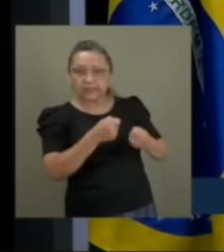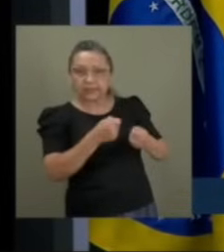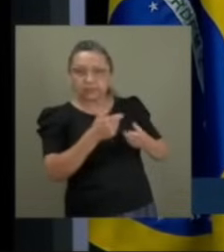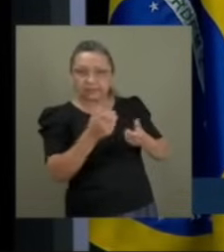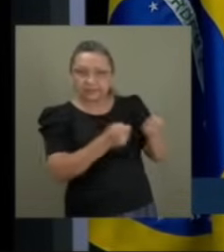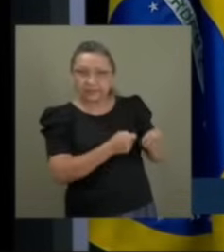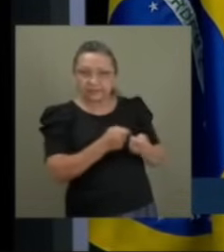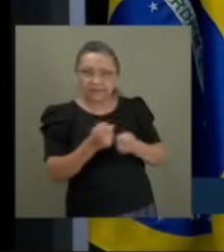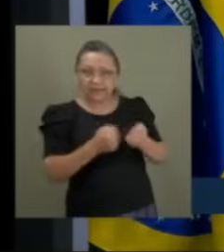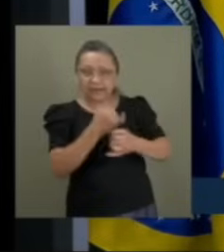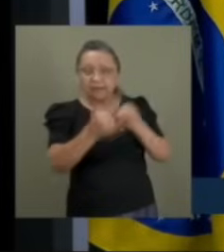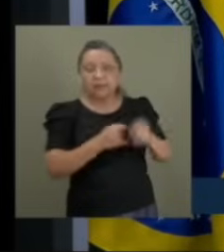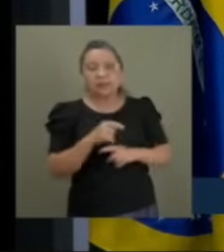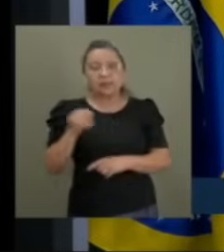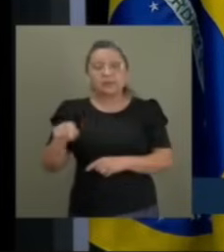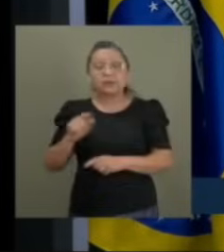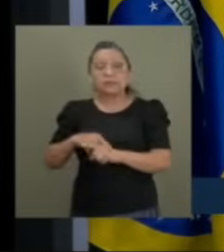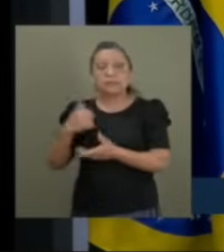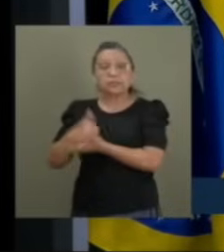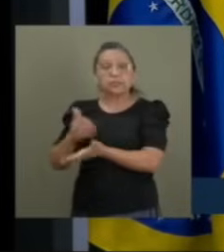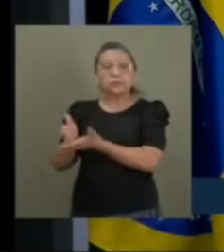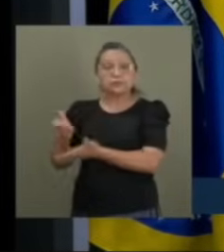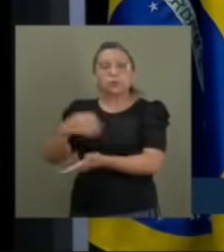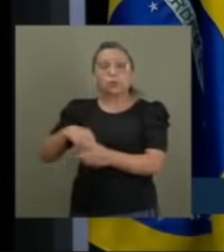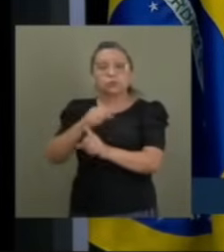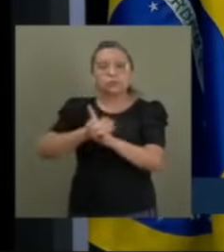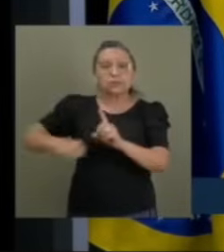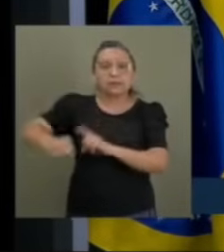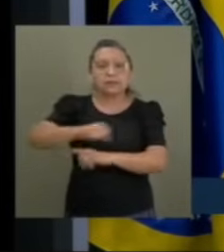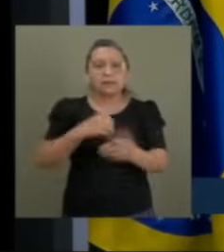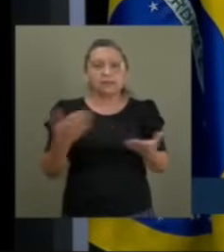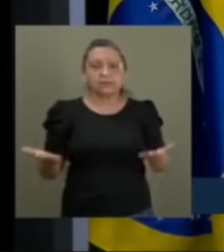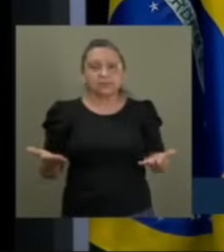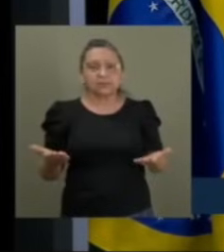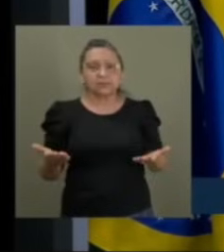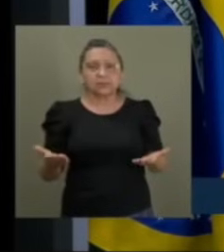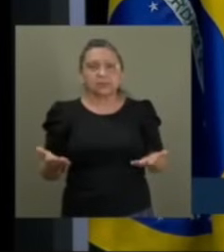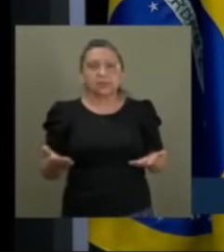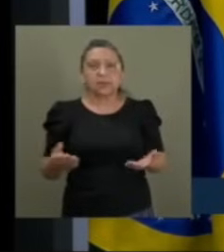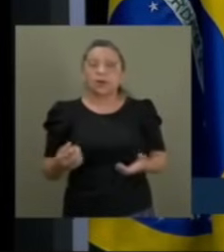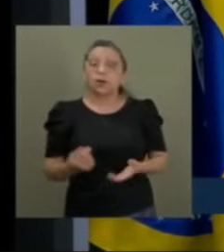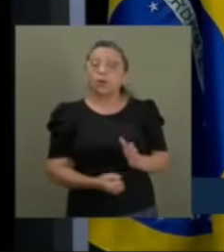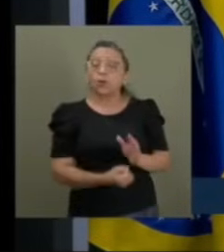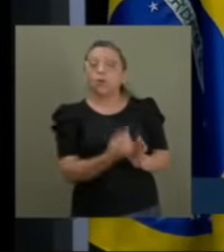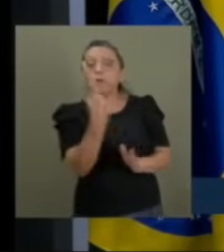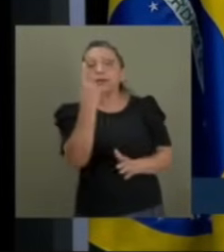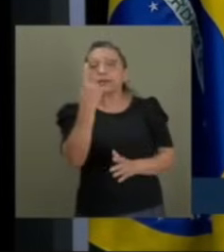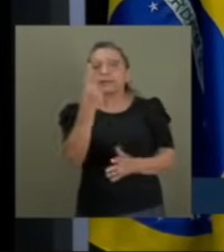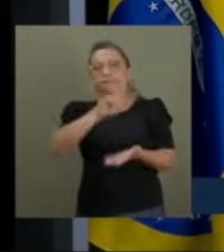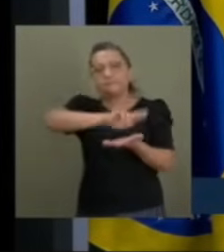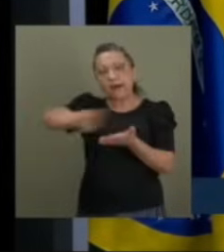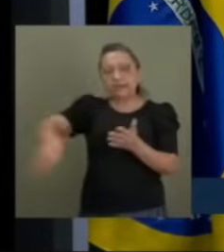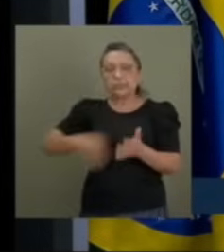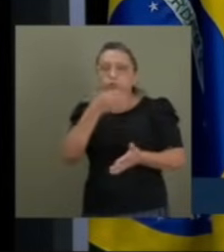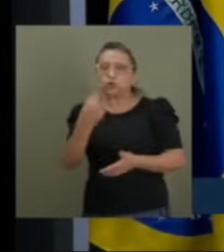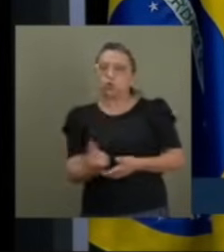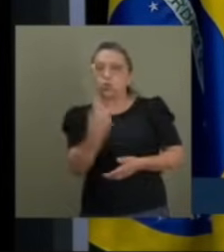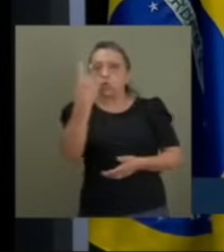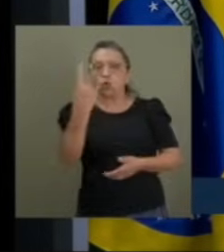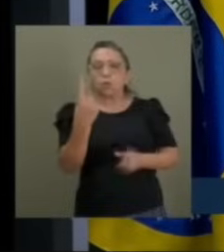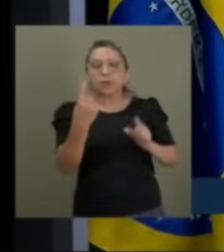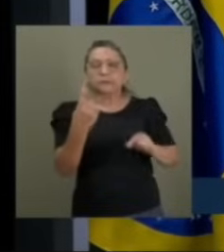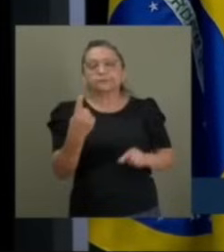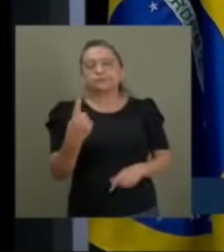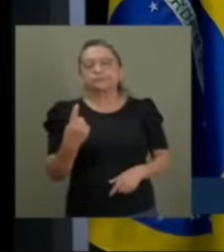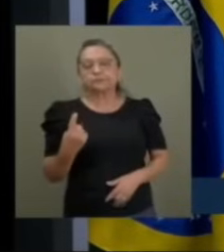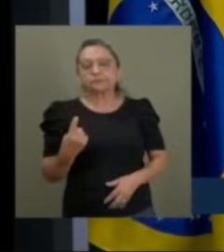que precisam ser divididas com a sociedade Brasileira uma das sugestões senhor presidente senhoras e